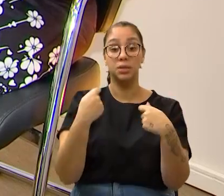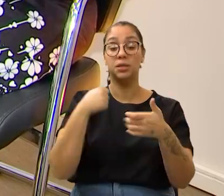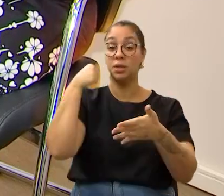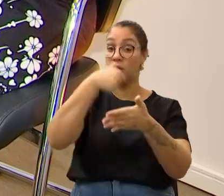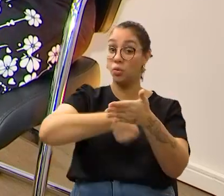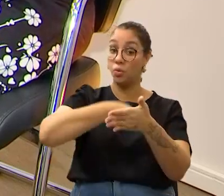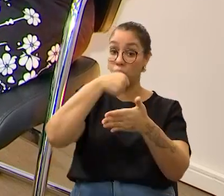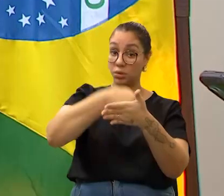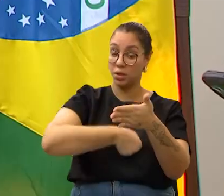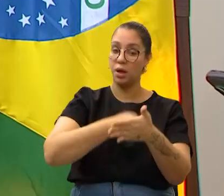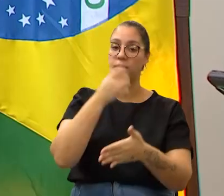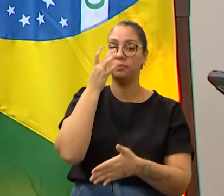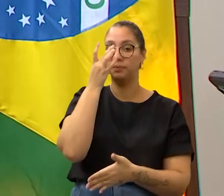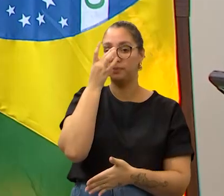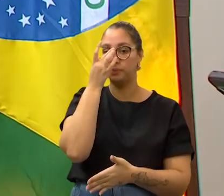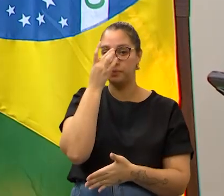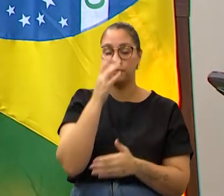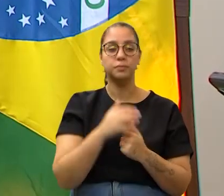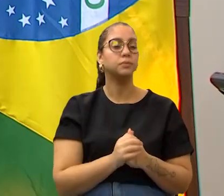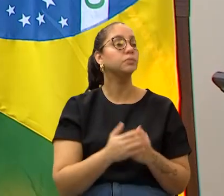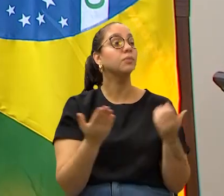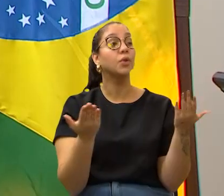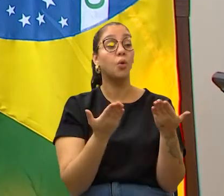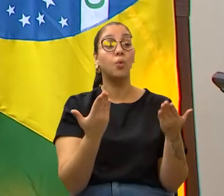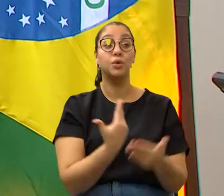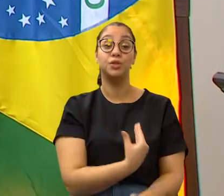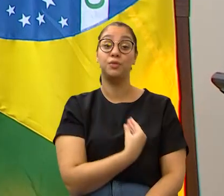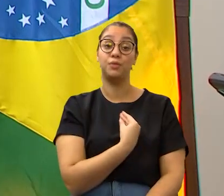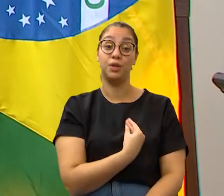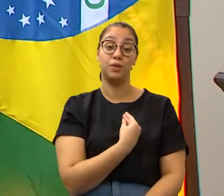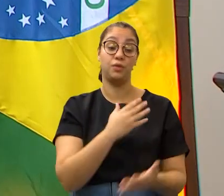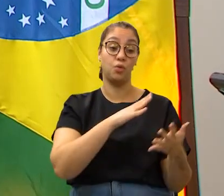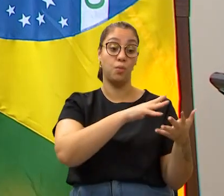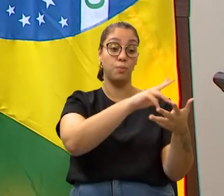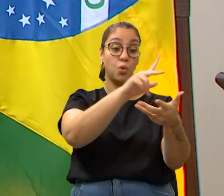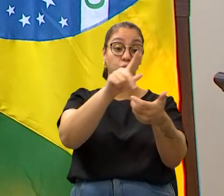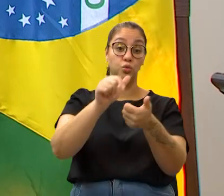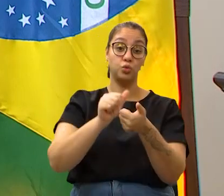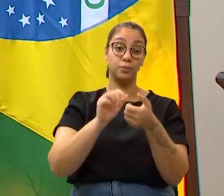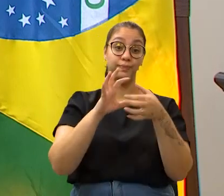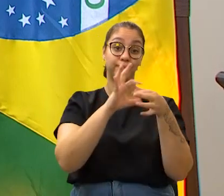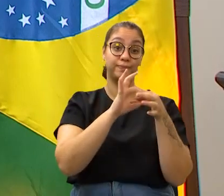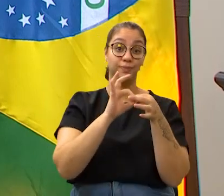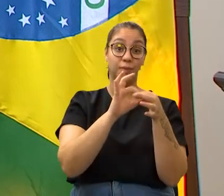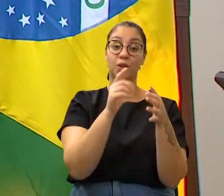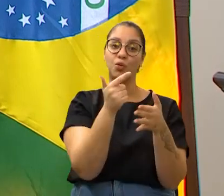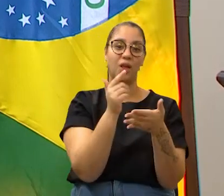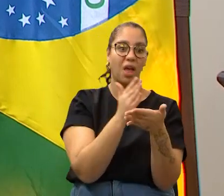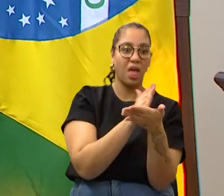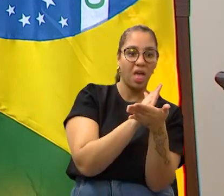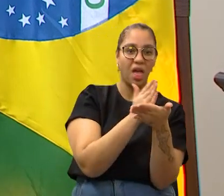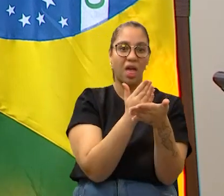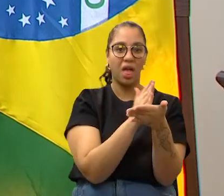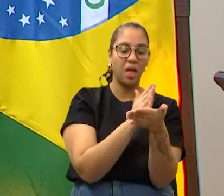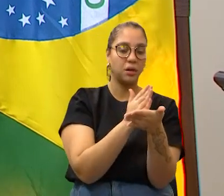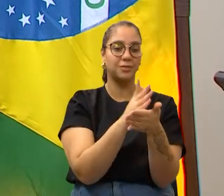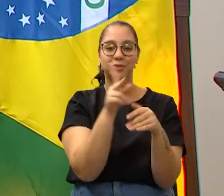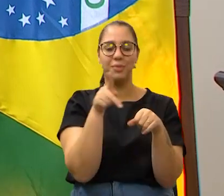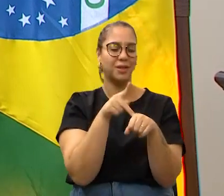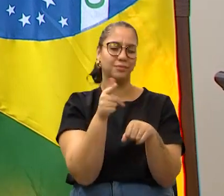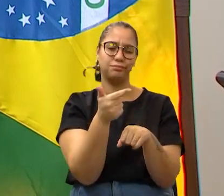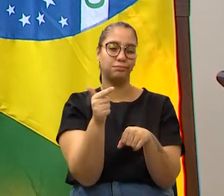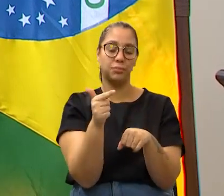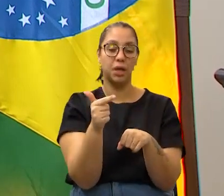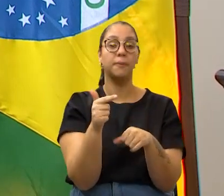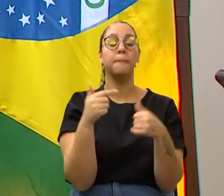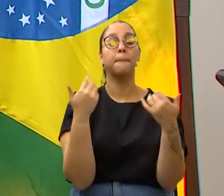nessa luta. A gente vive hoje um mundo cada vez mais globalizado, né? Não existe mais fronteiras nos países.